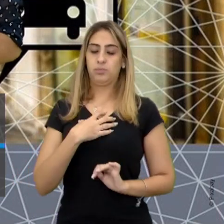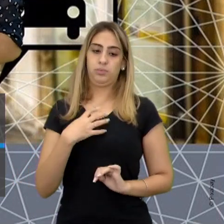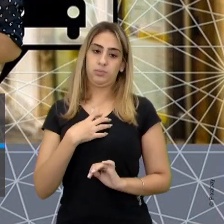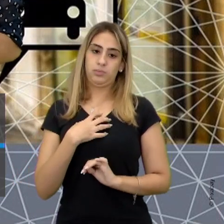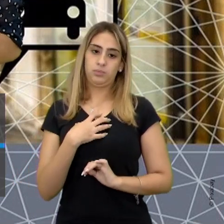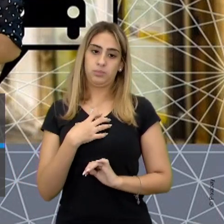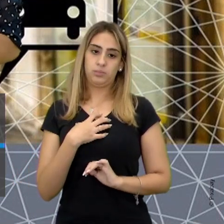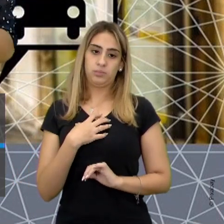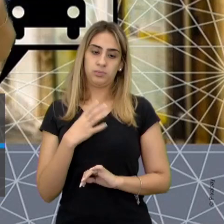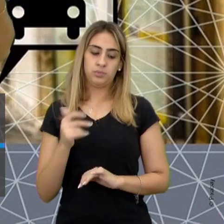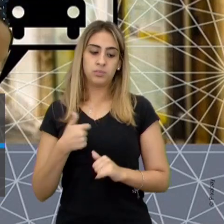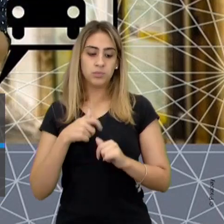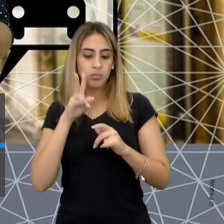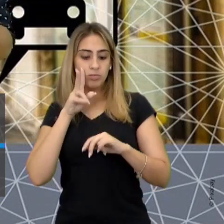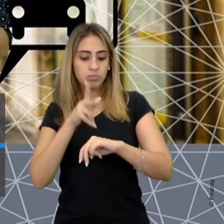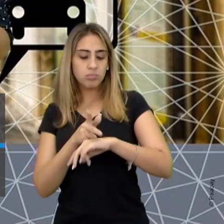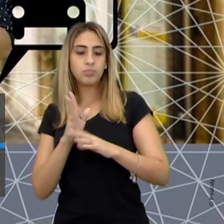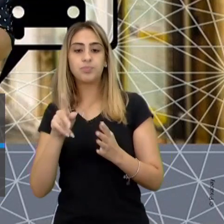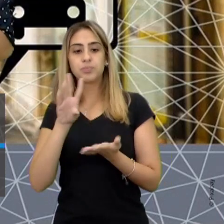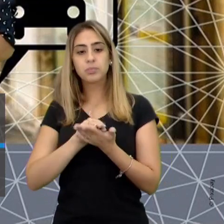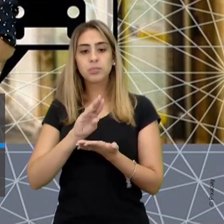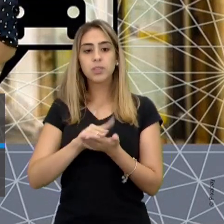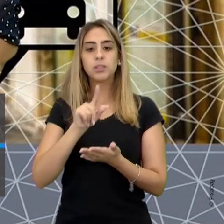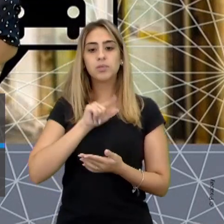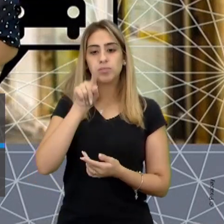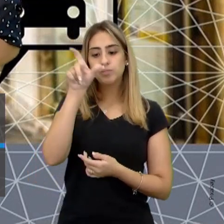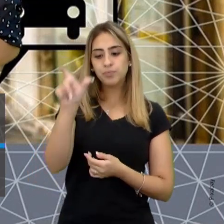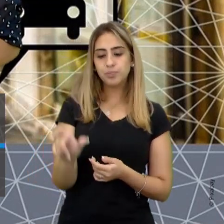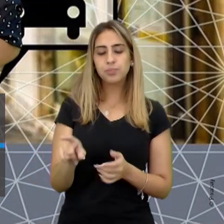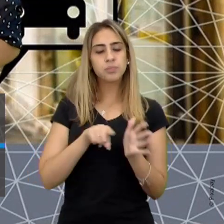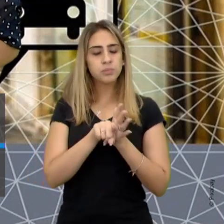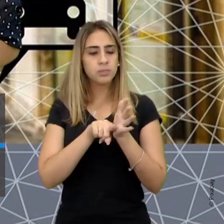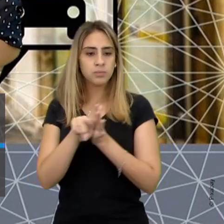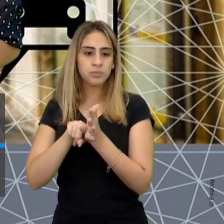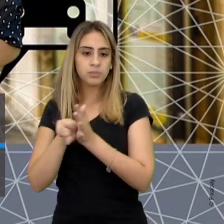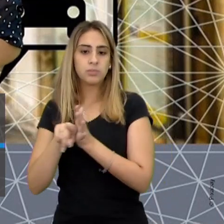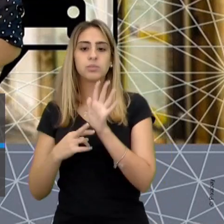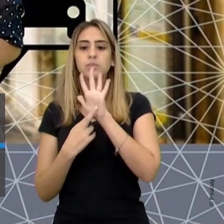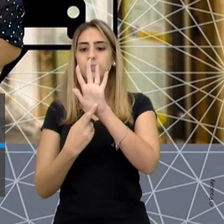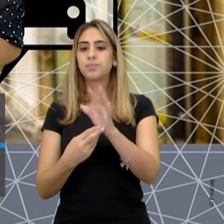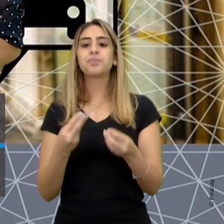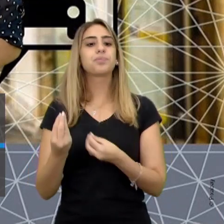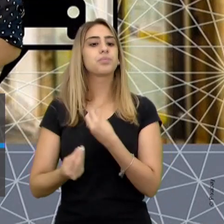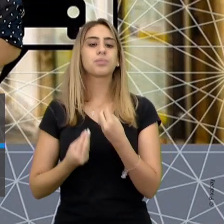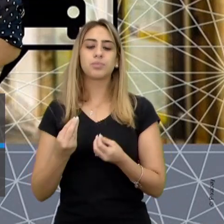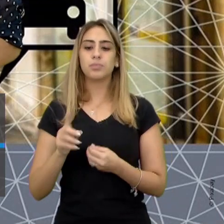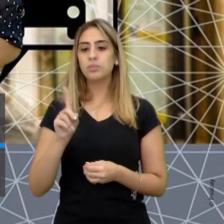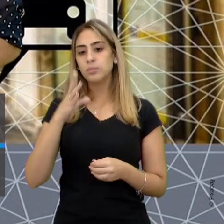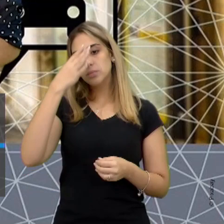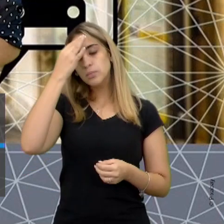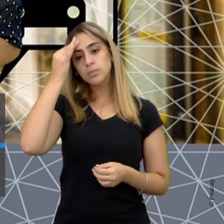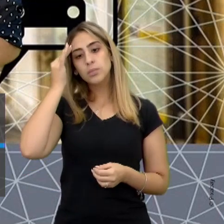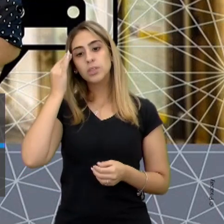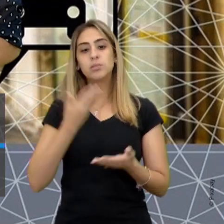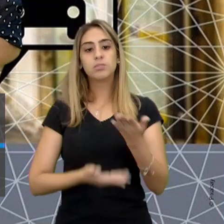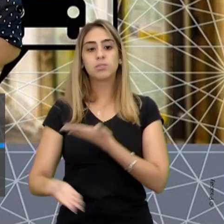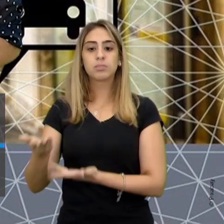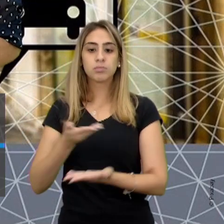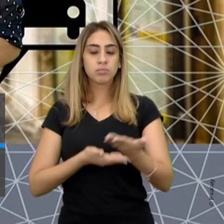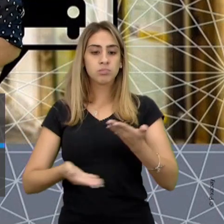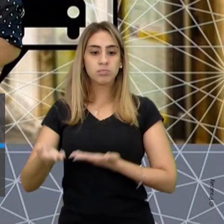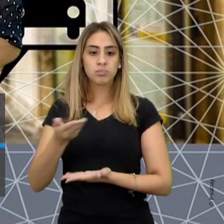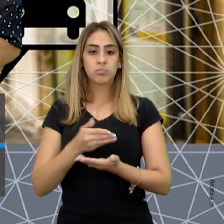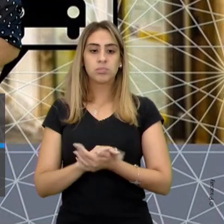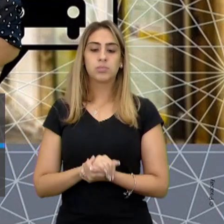30 minutos que estão gravados aqui. Tem você aí pesquisando, correndo atrás, eu acho ótimo. E não se esqueça da integração com os outros componentes que